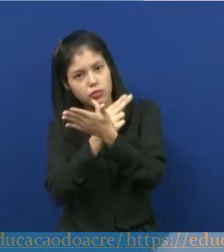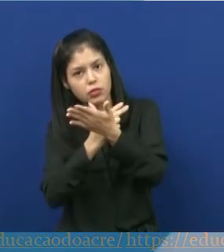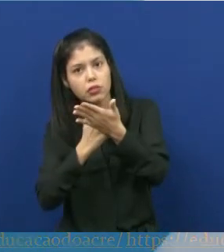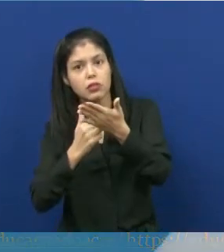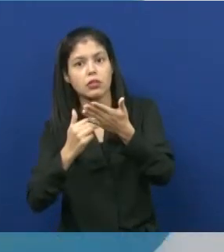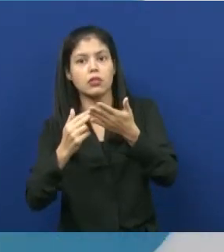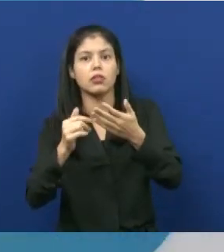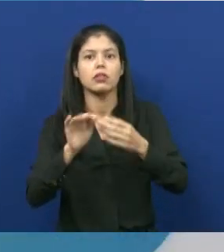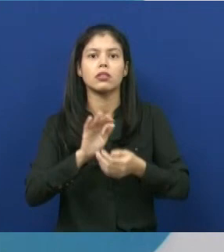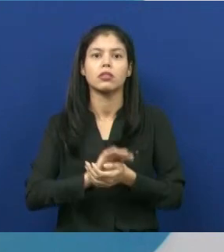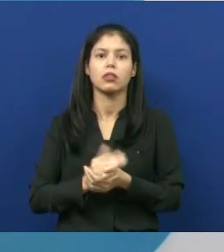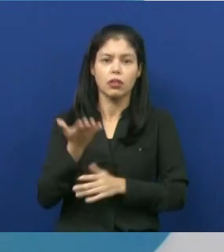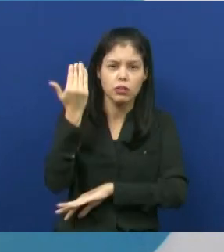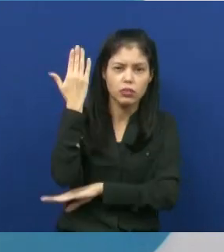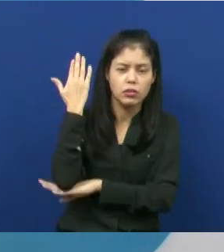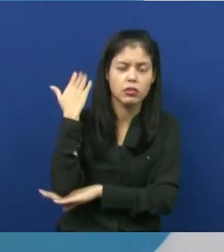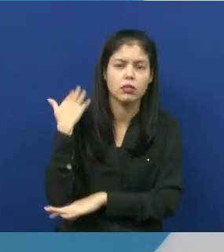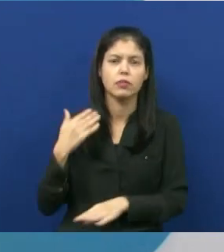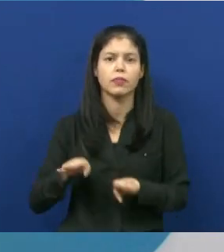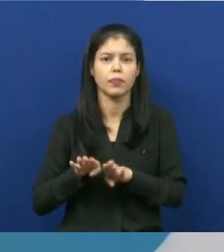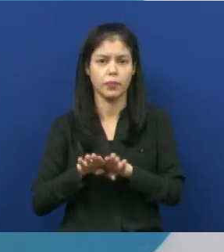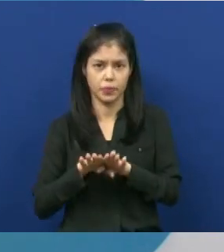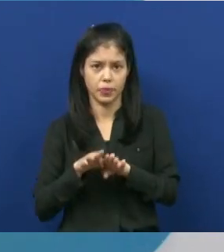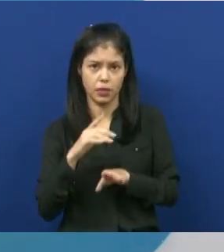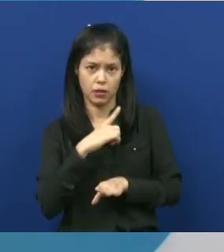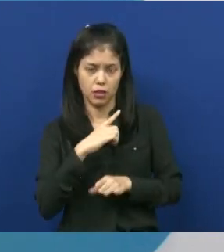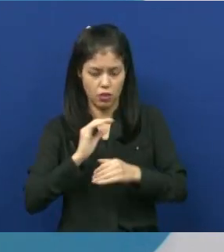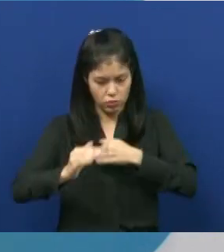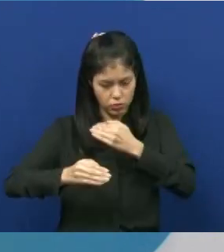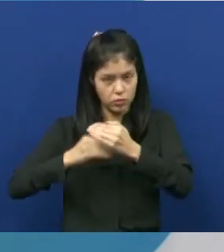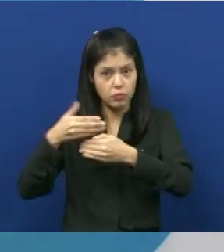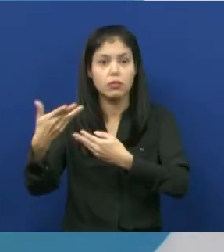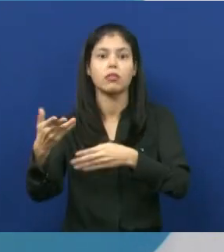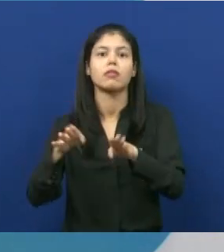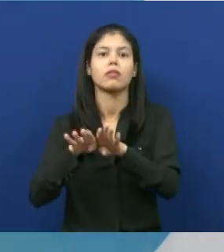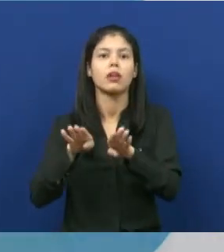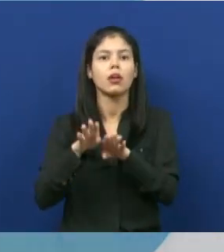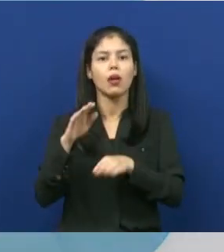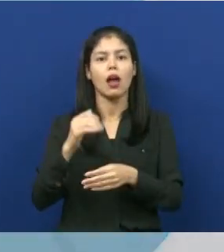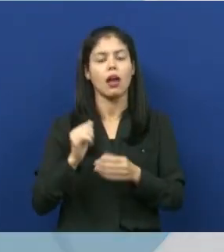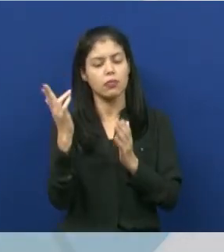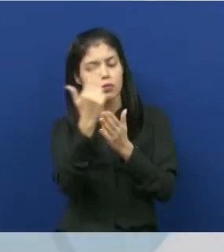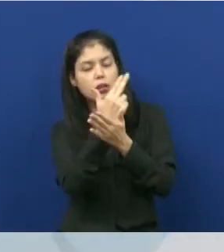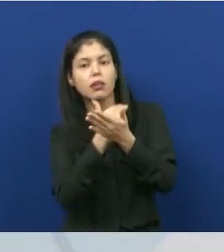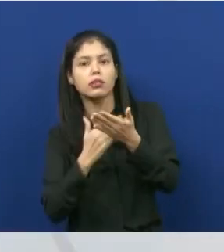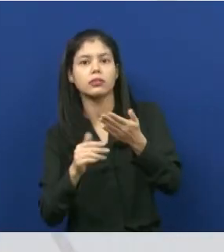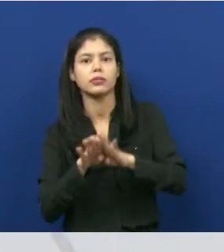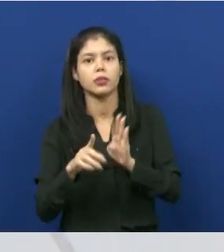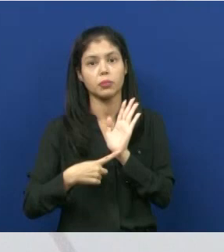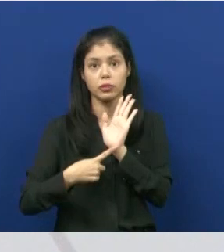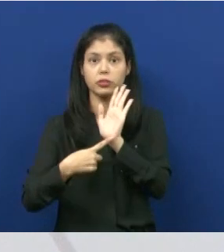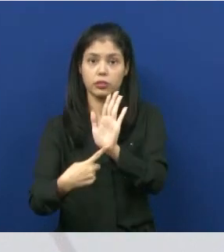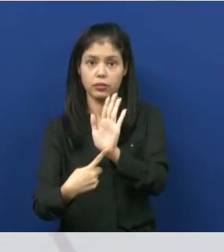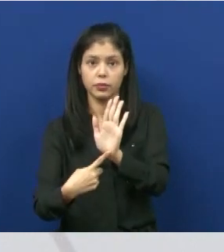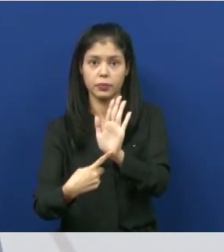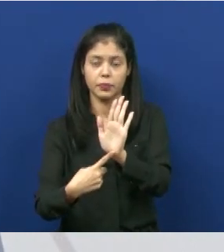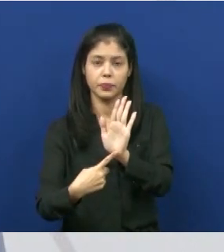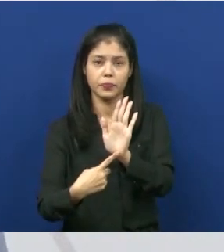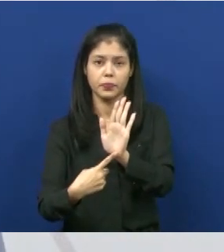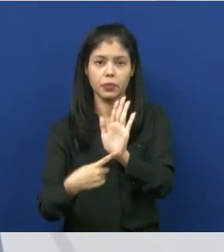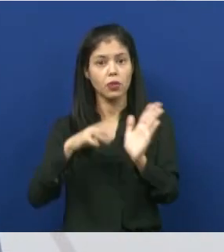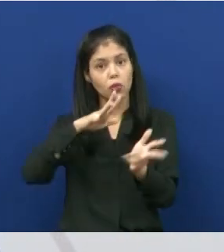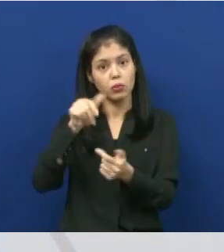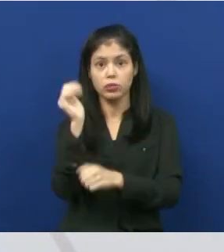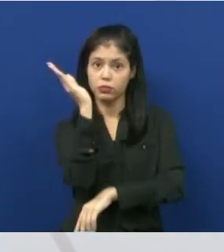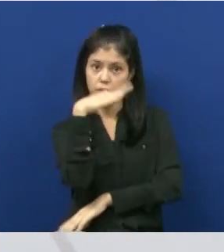os artesãos da época, eles desenvolviam o seu ofício, a sua arte, representando o